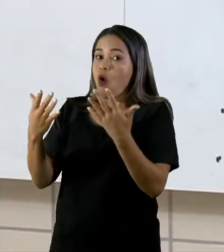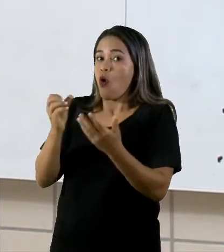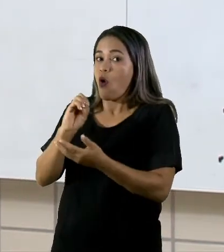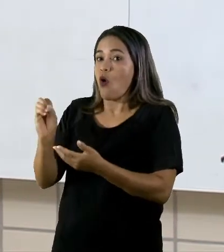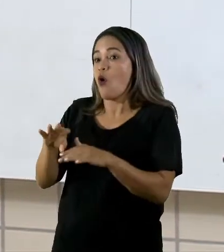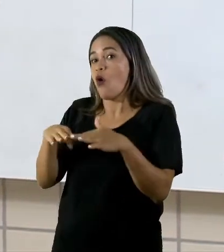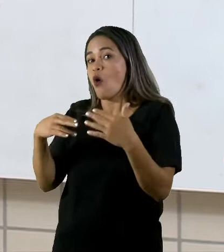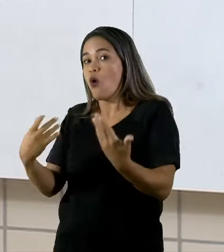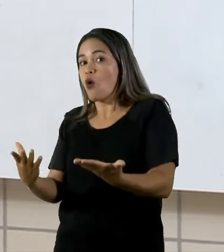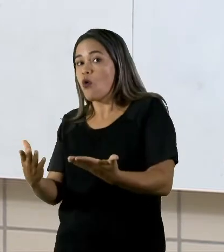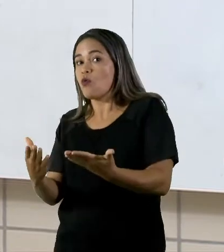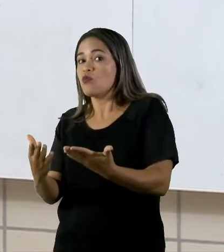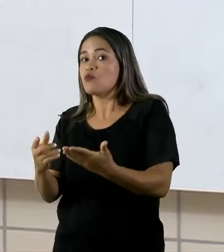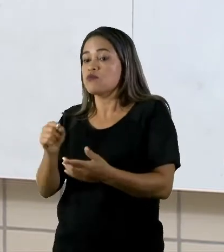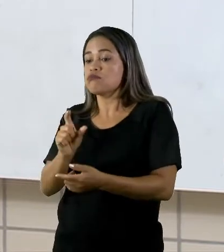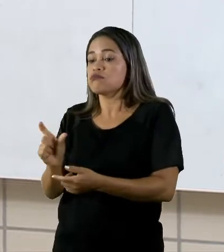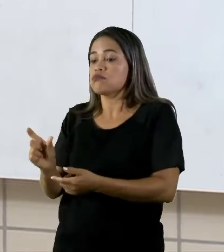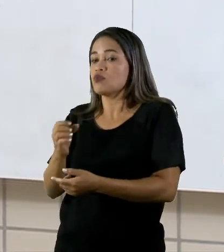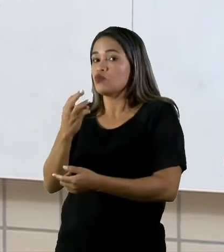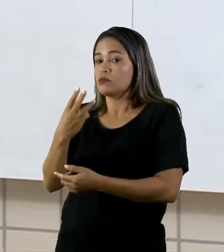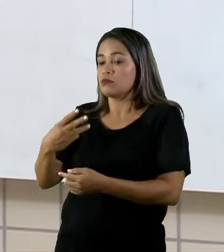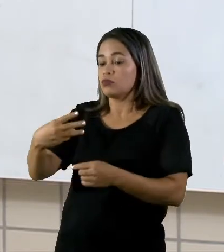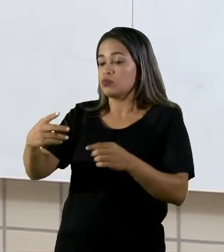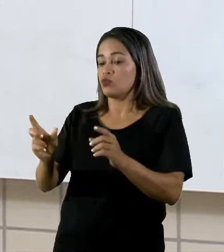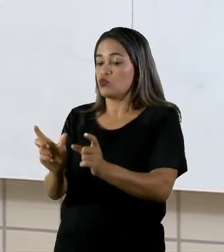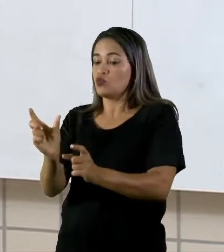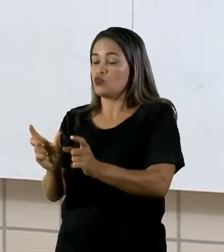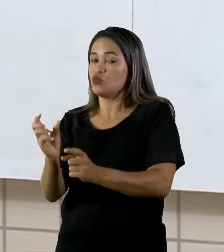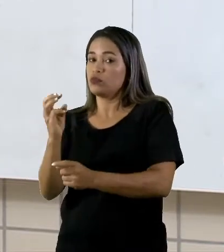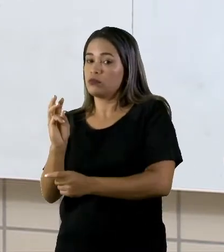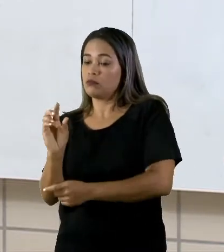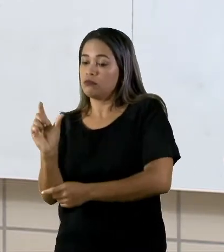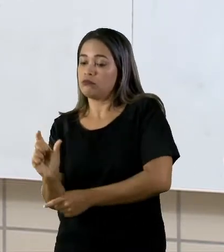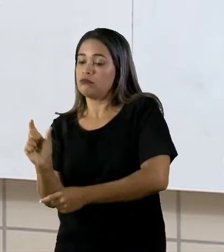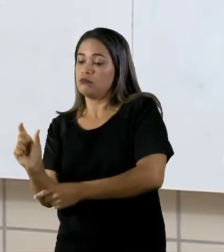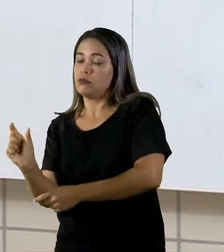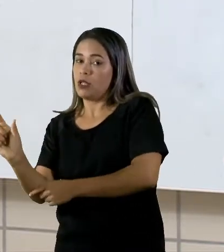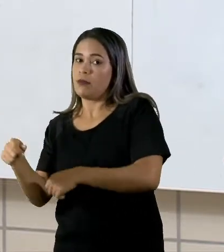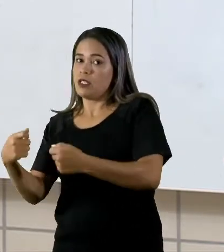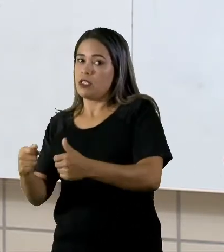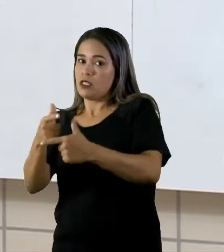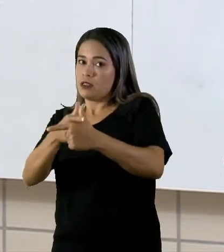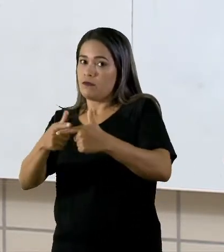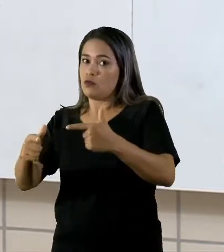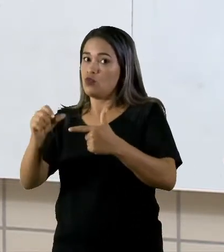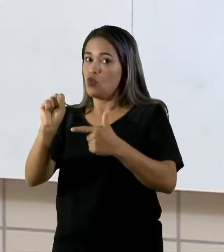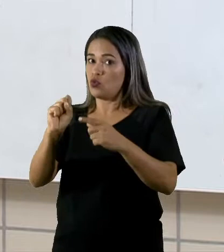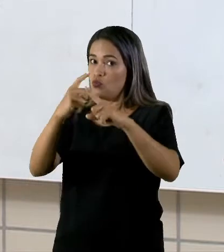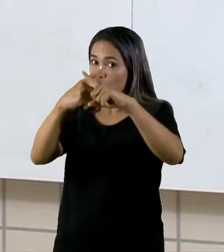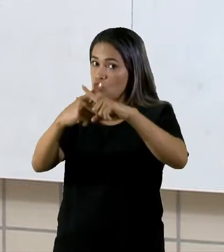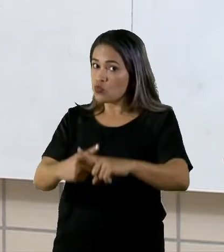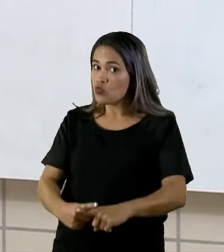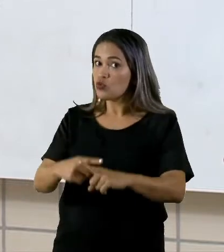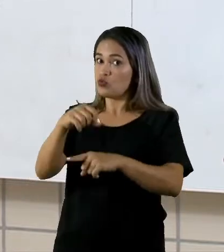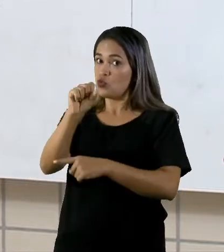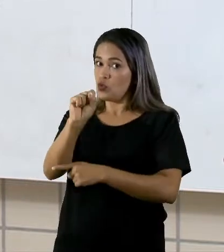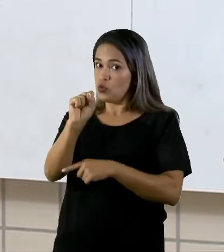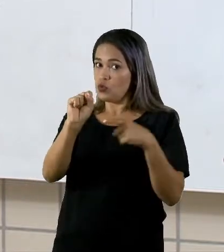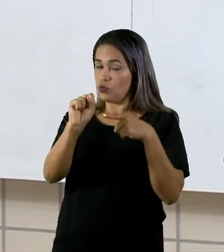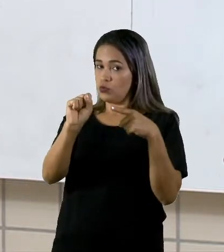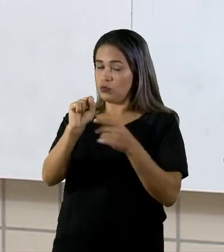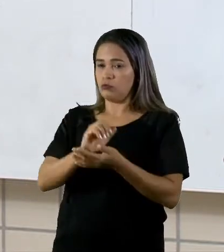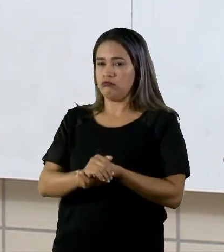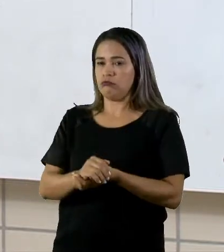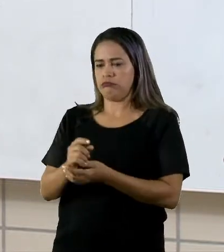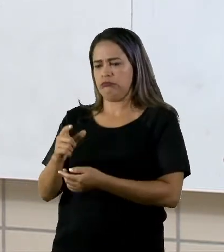forem múltiplos ou divisores de 8. Nesse caso aqui, eu posso dizer que não terminou